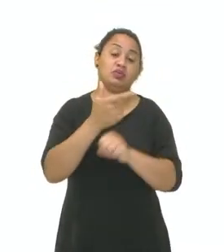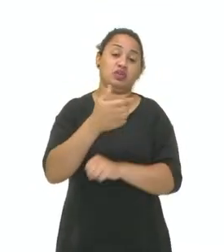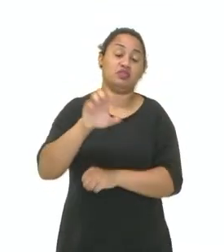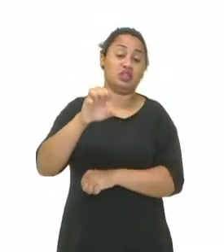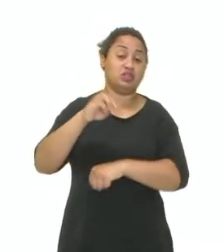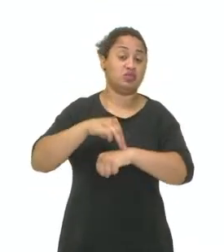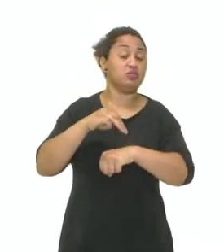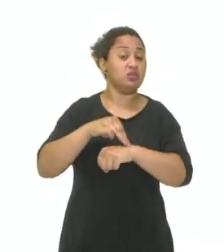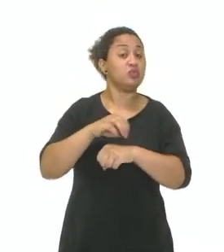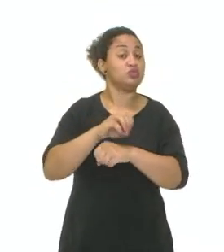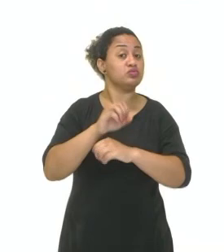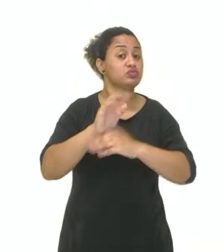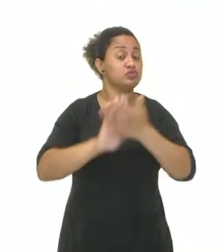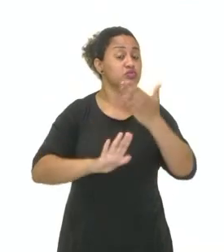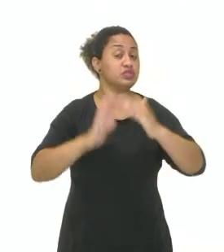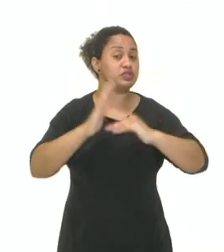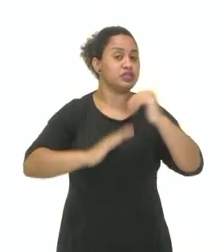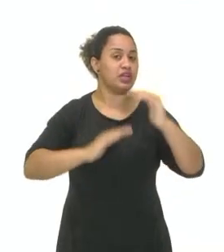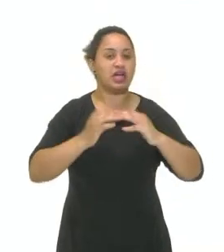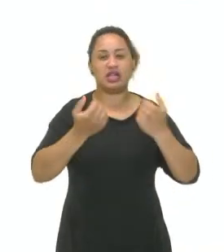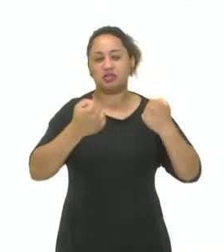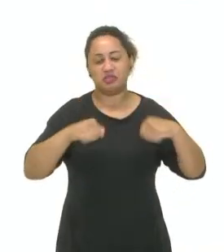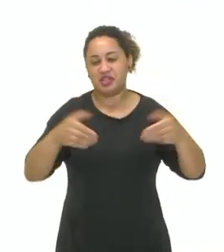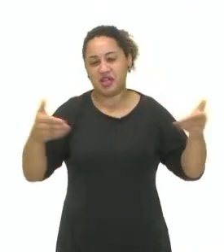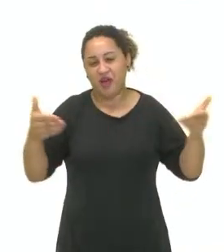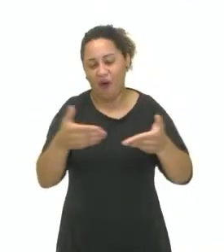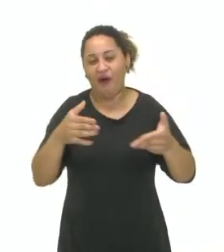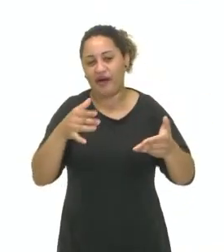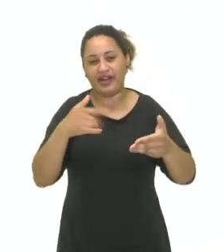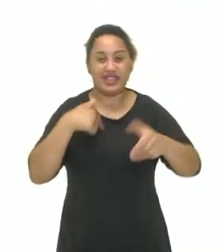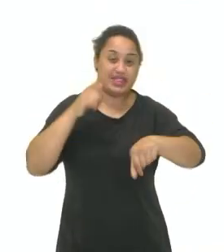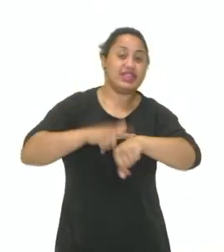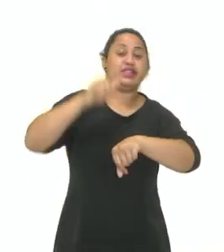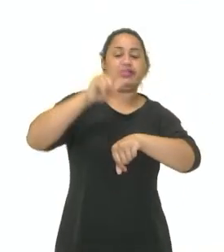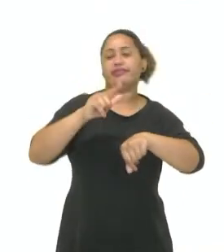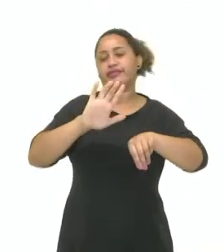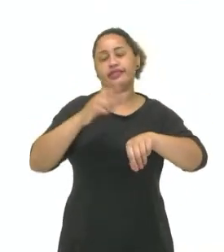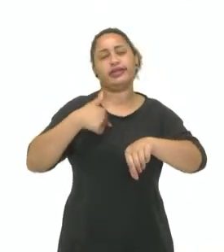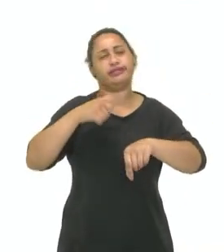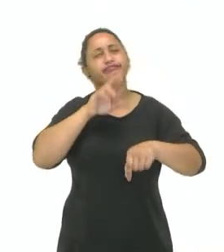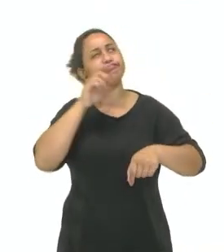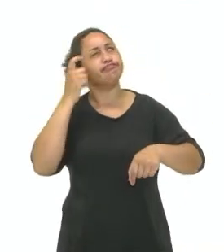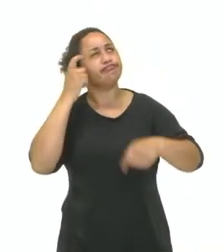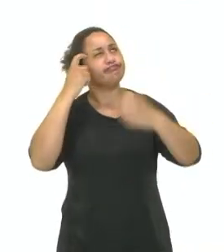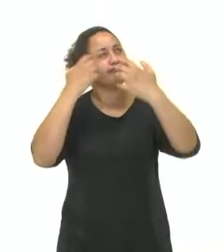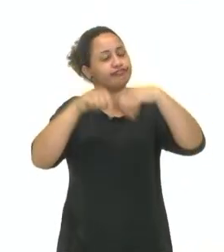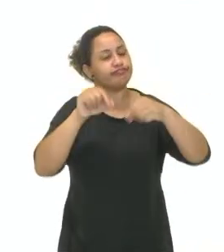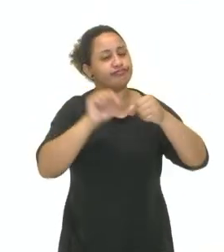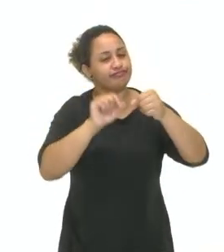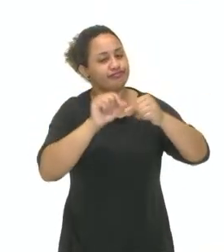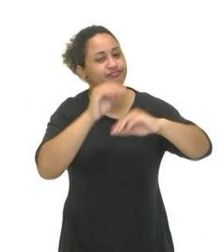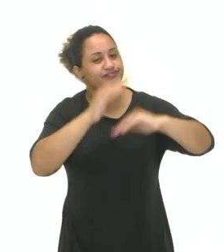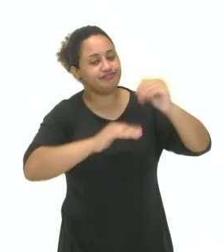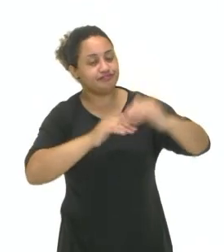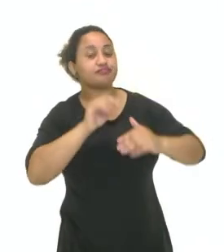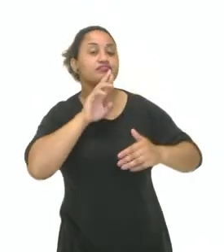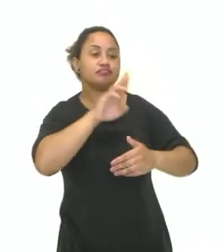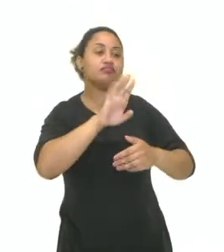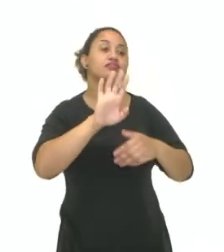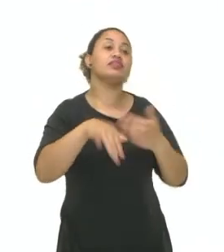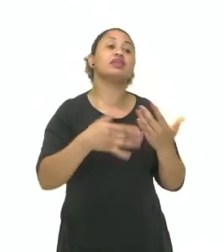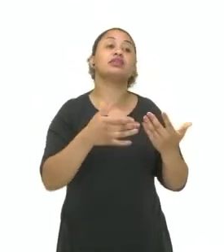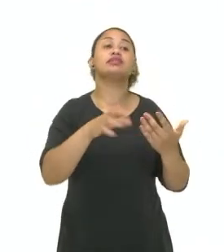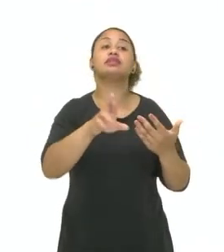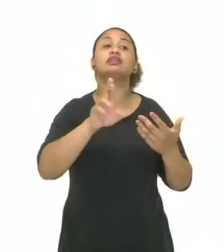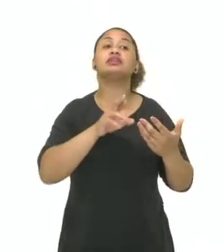atividade para você, tá? Você não vai precisar responder nessa aula agora para nós. Você vai pensar aí. E aí você vai dizer para nós qual